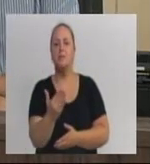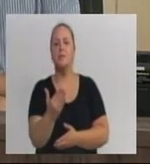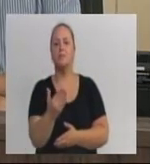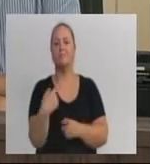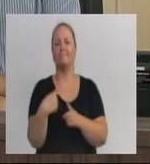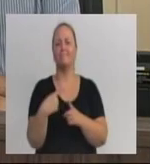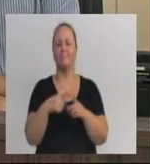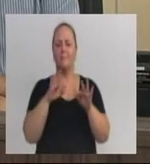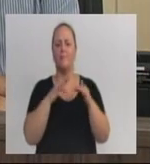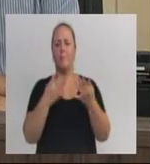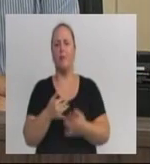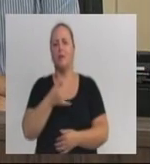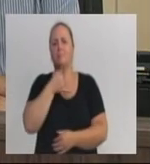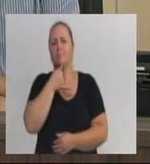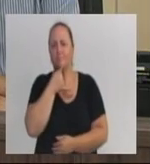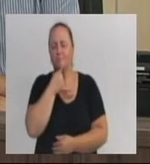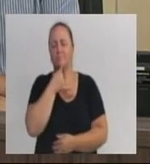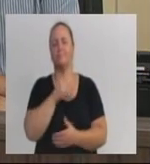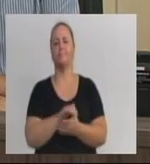vereador Jens Mantal, número